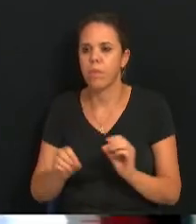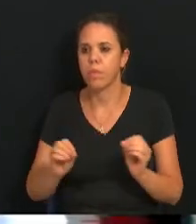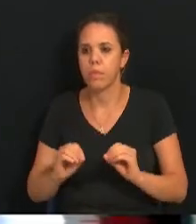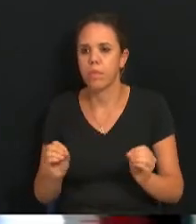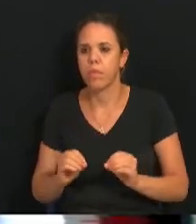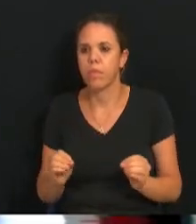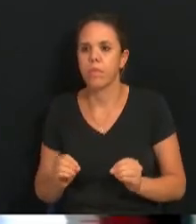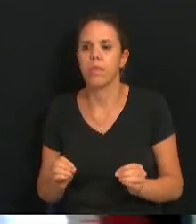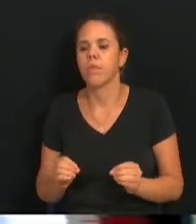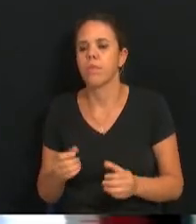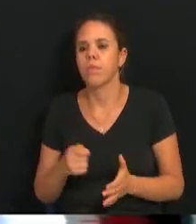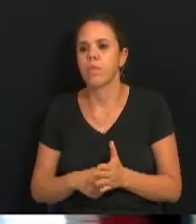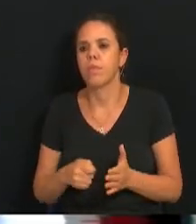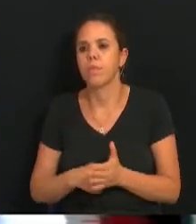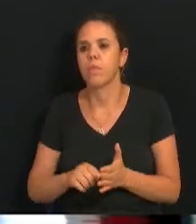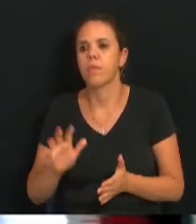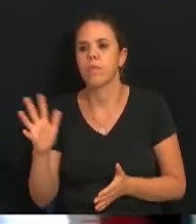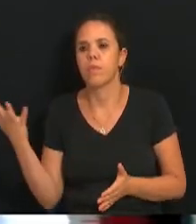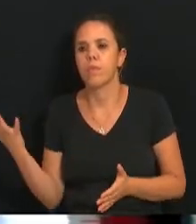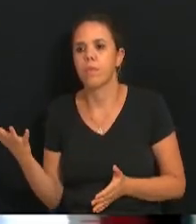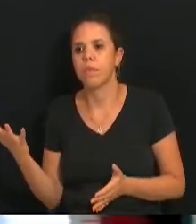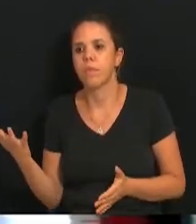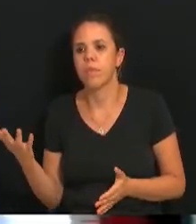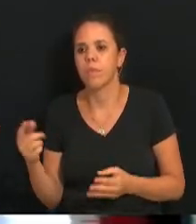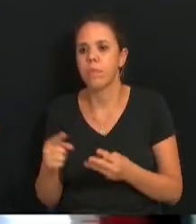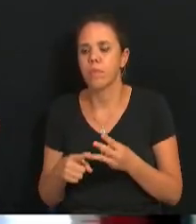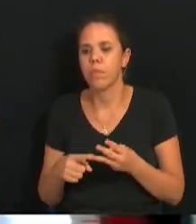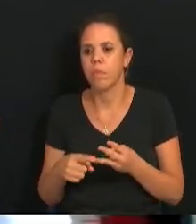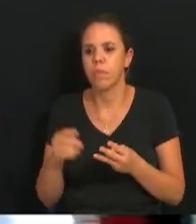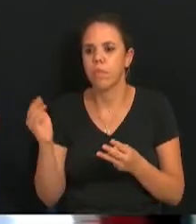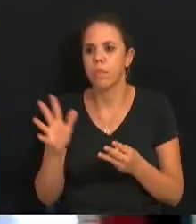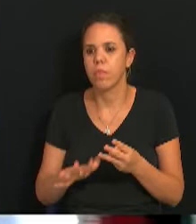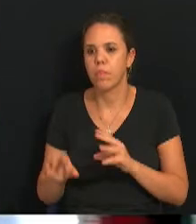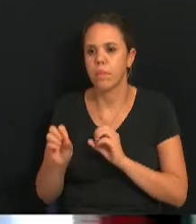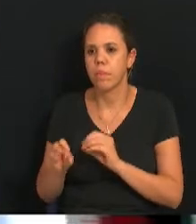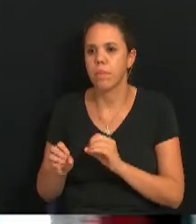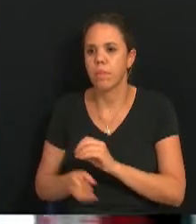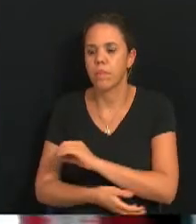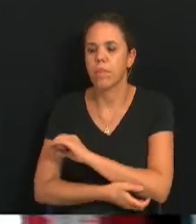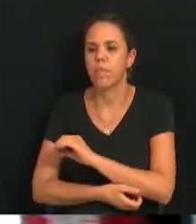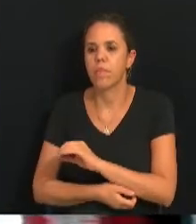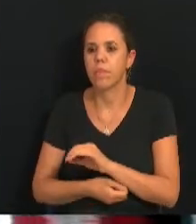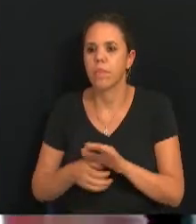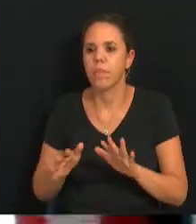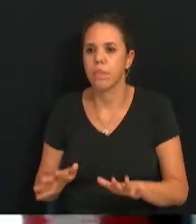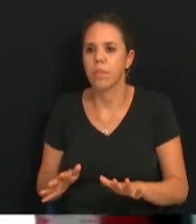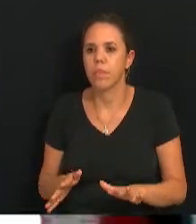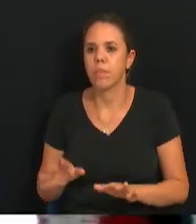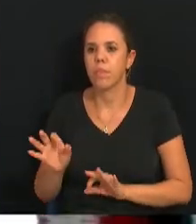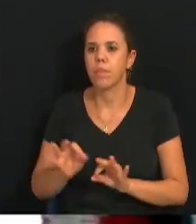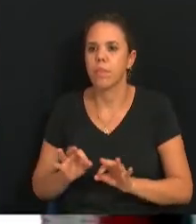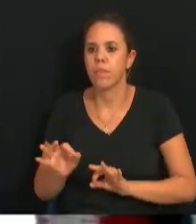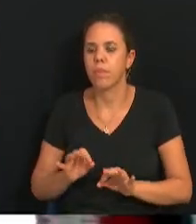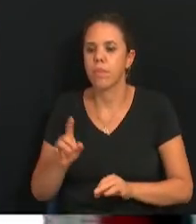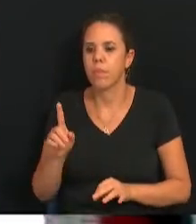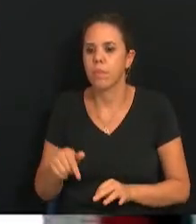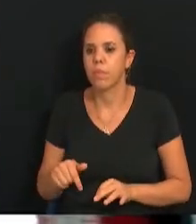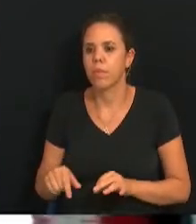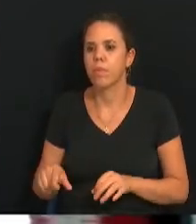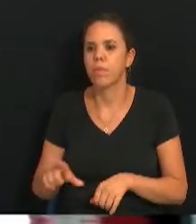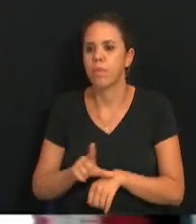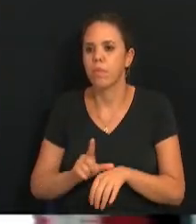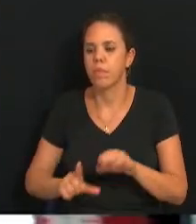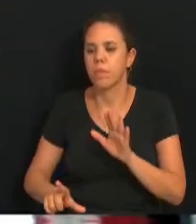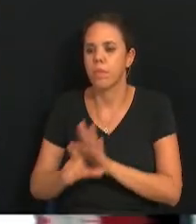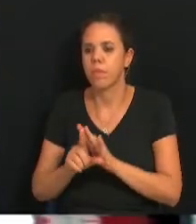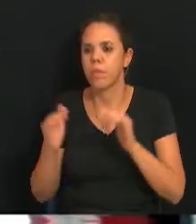para que essas lutas aconteçam. E a terceira, o Plano Nacional de Educação, que apesar de se chamar como um plano, ela é uma lei federal e tem que ser